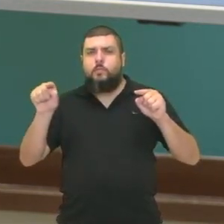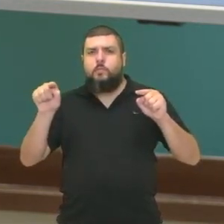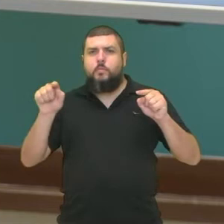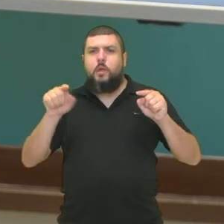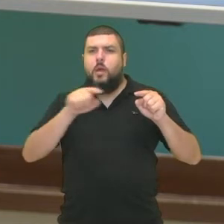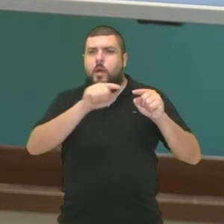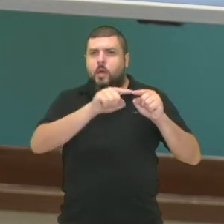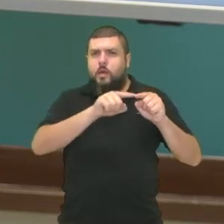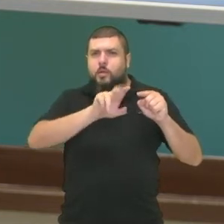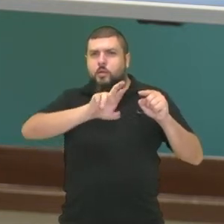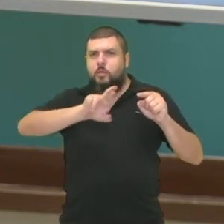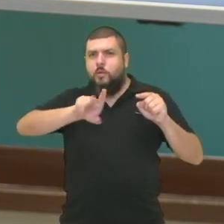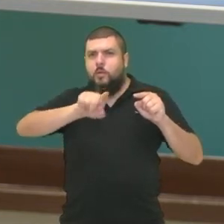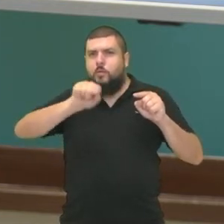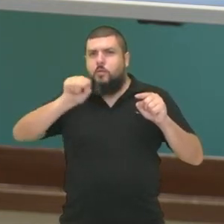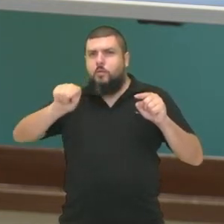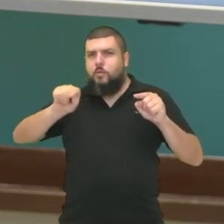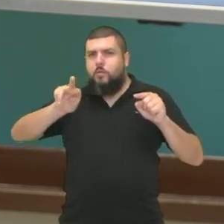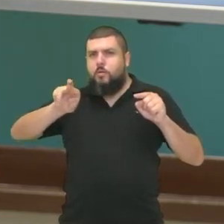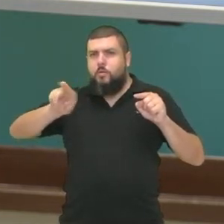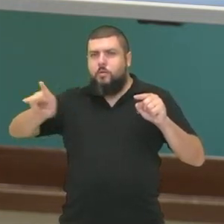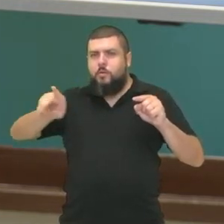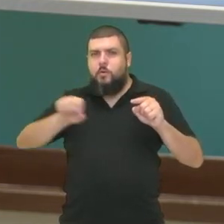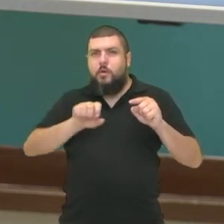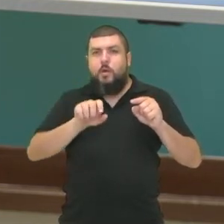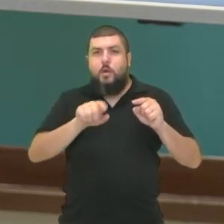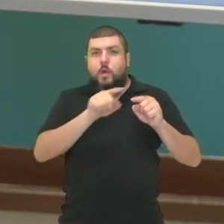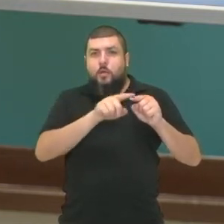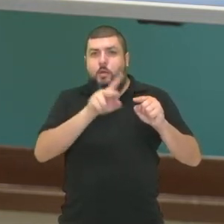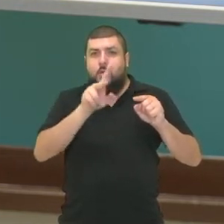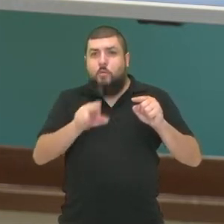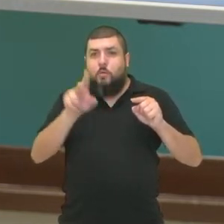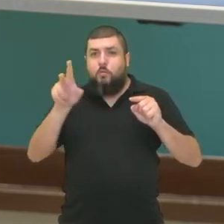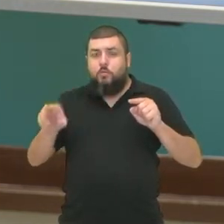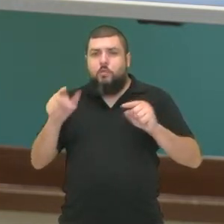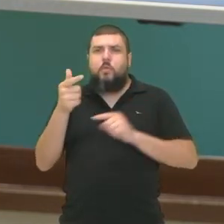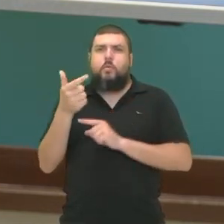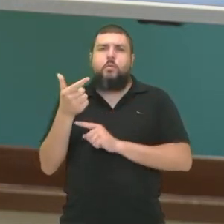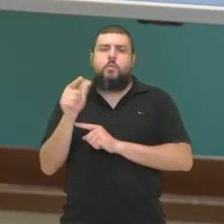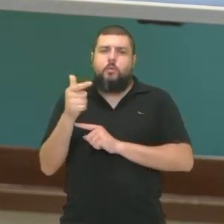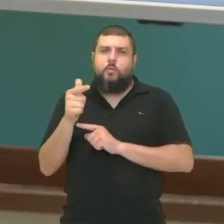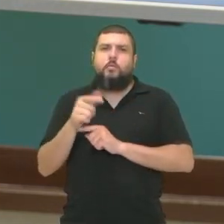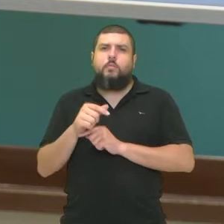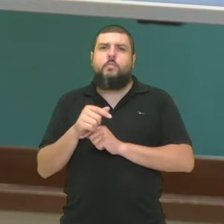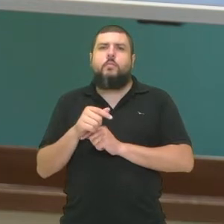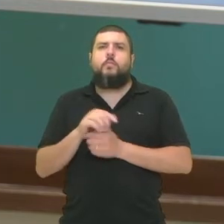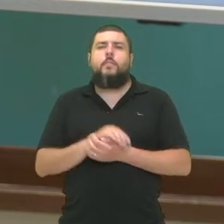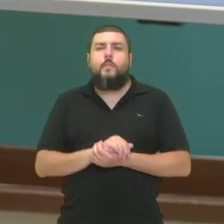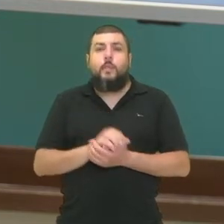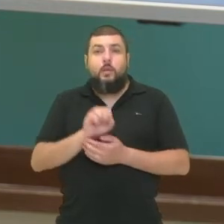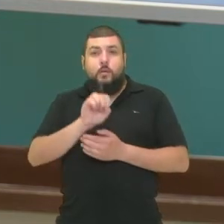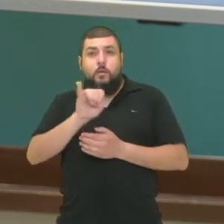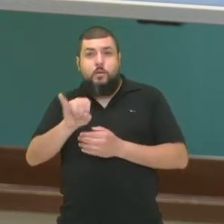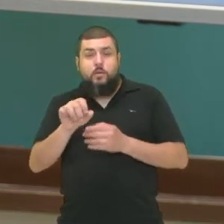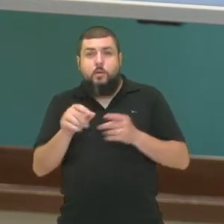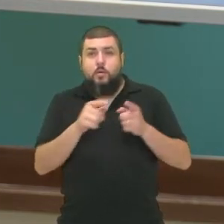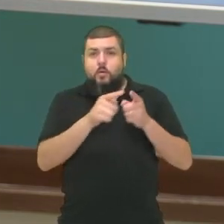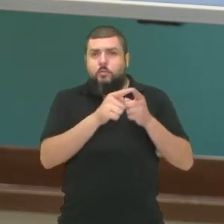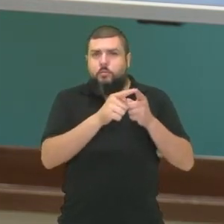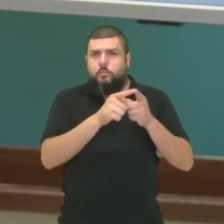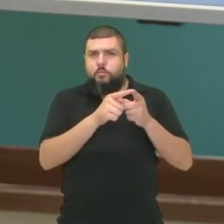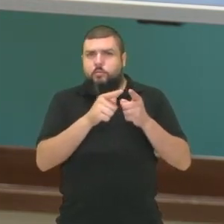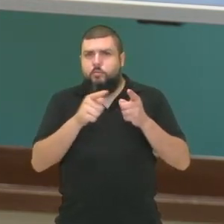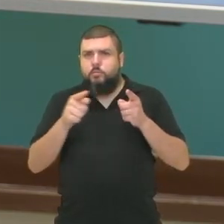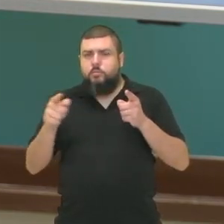né? Porque se forem dois pontos iguais, entra naquele princípio que a gente conversou no início, né? Que vai se tornar, de